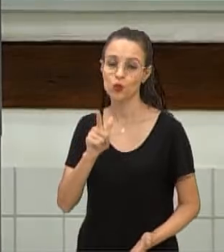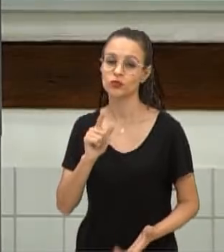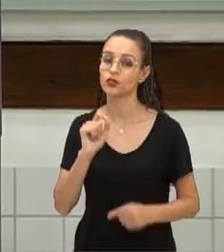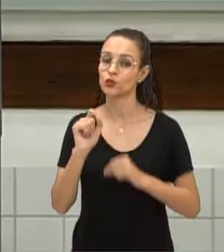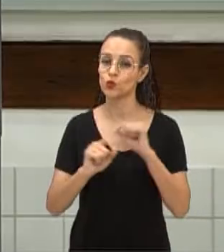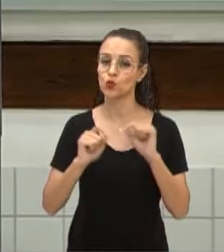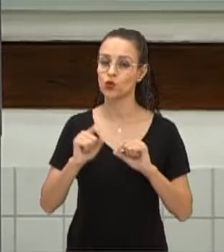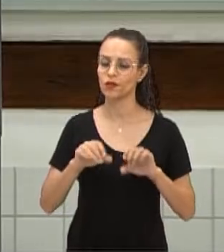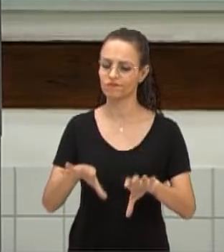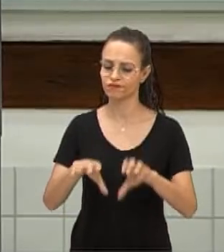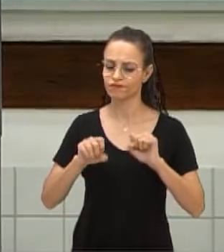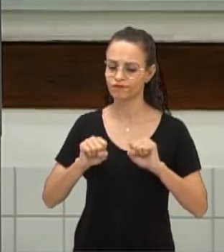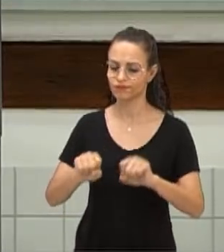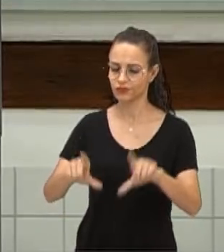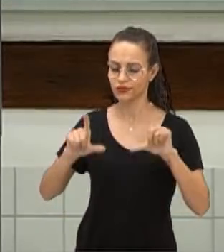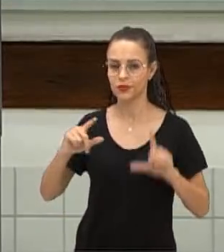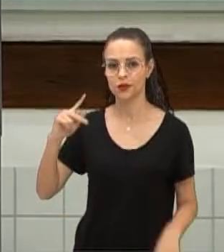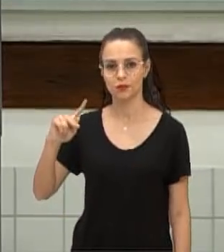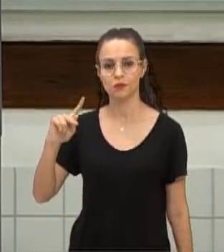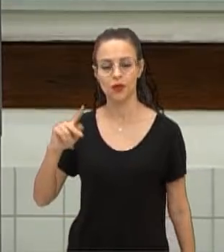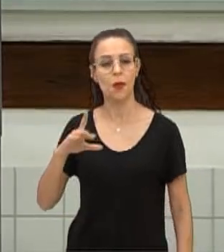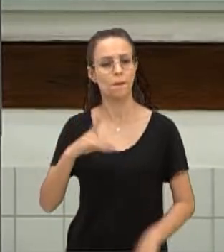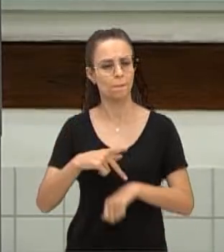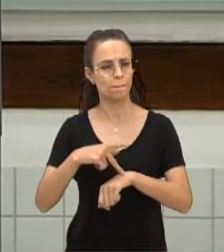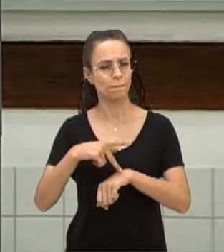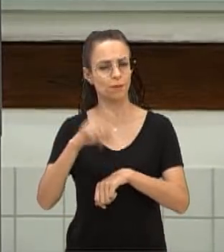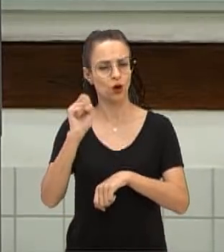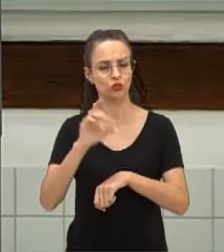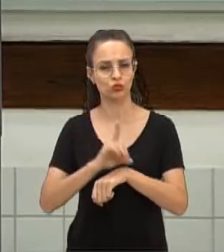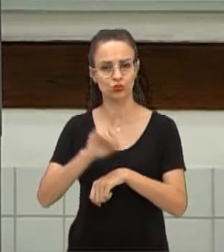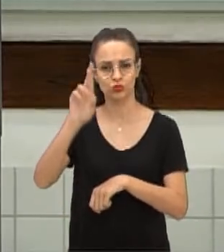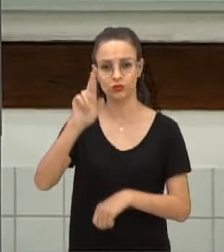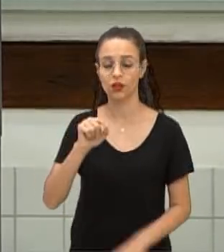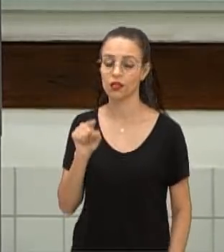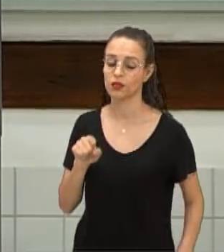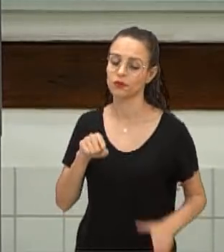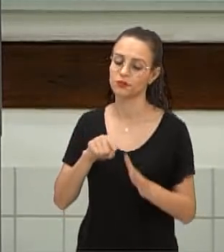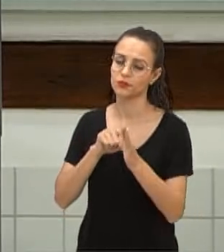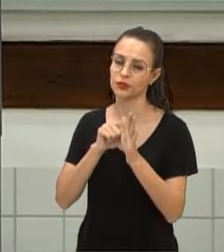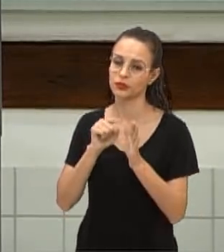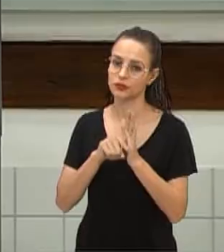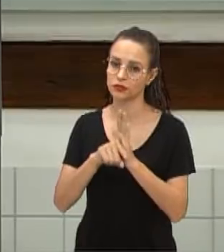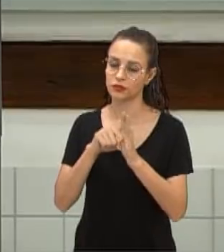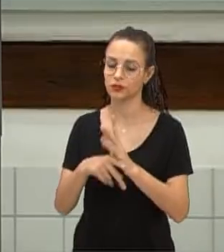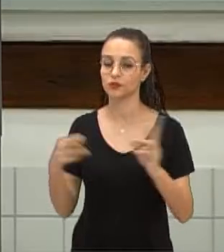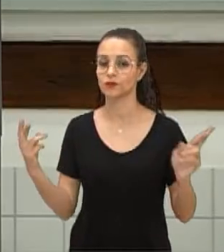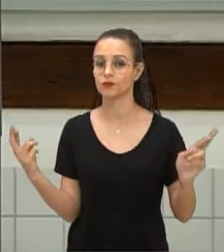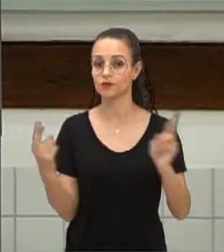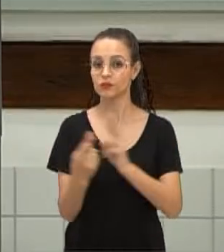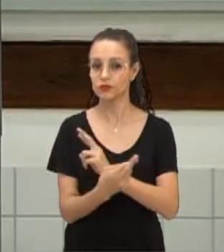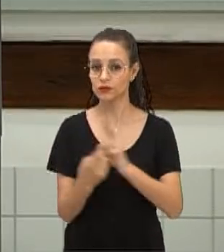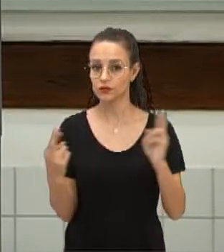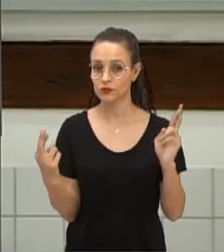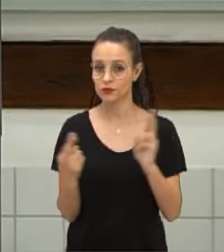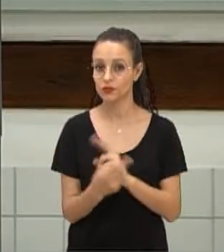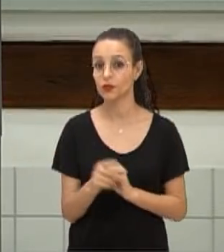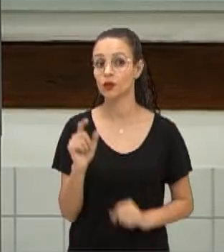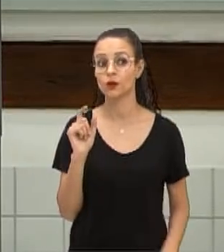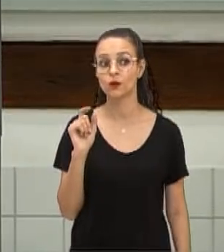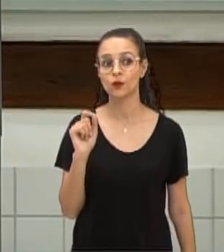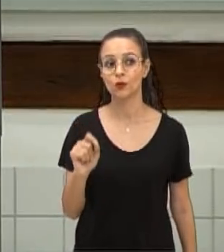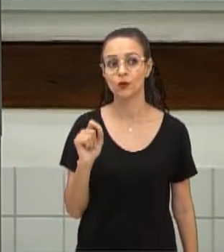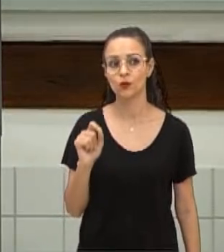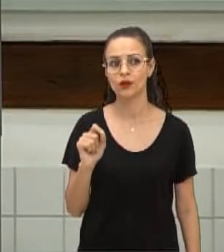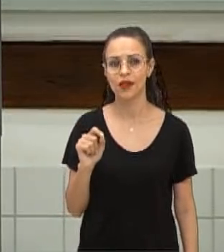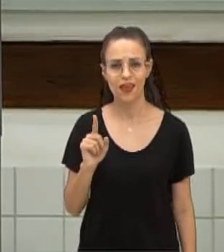1926. Ela obteve esse pós-doutorado e as suas pesquisas estavam relacionadas ao vidro. Foi